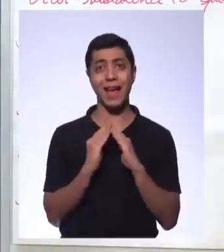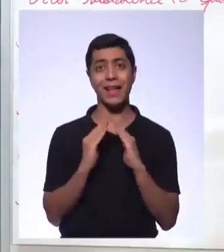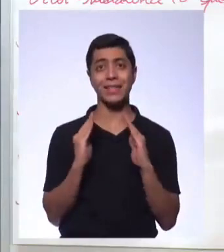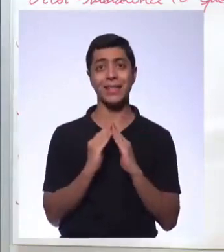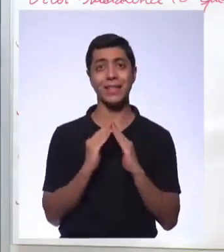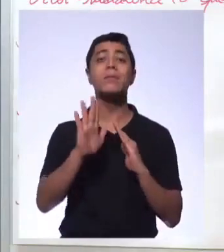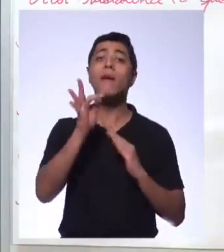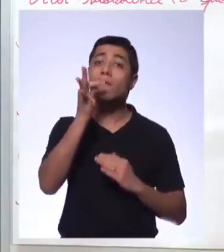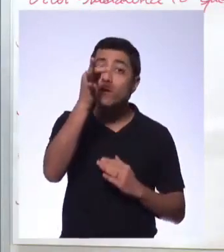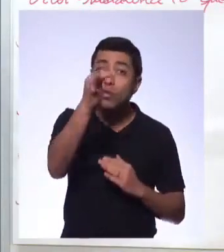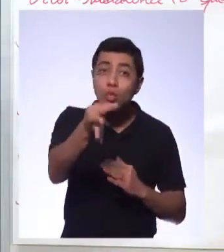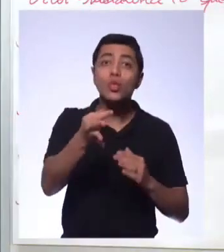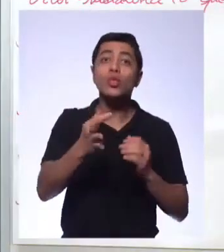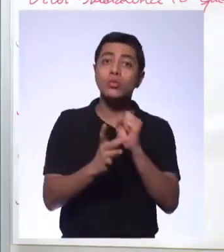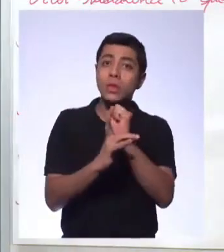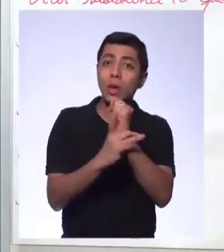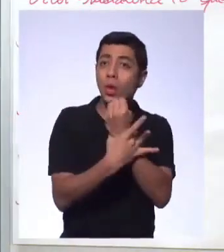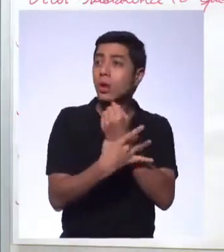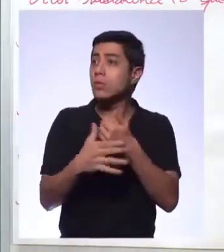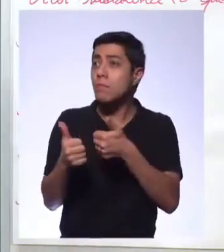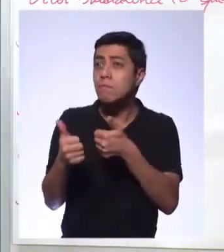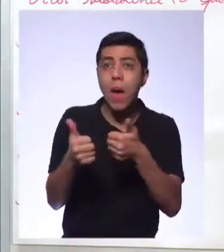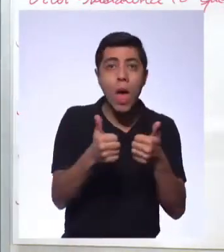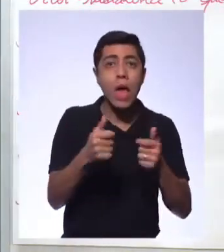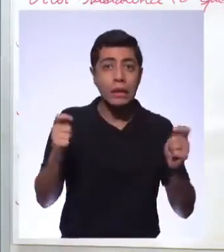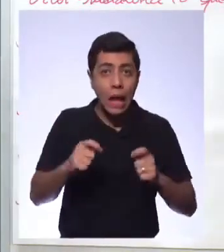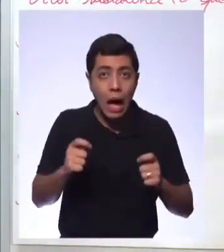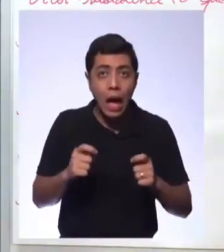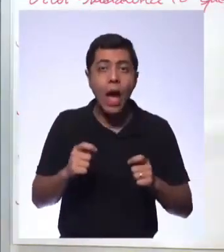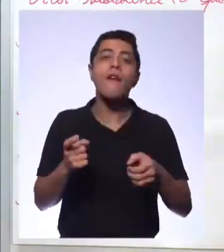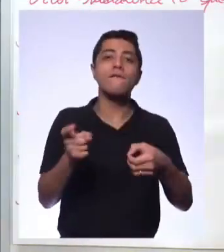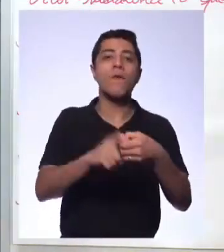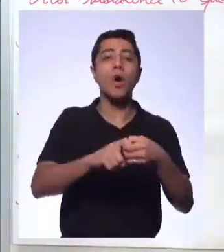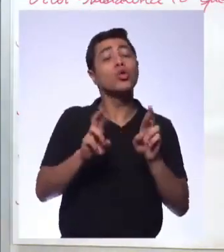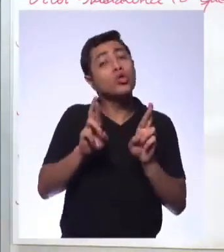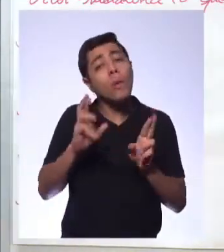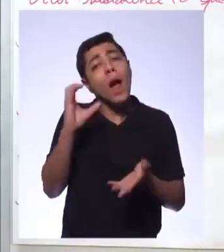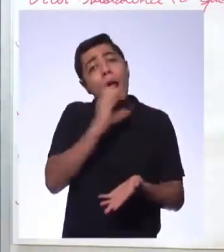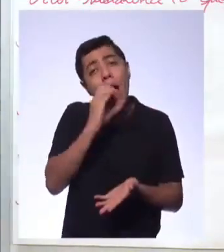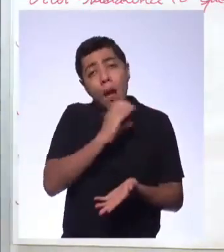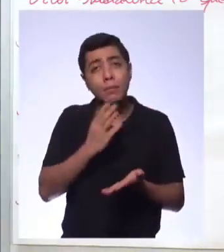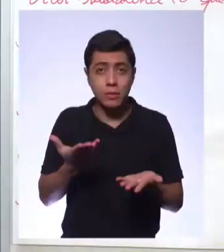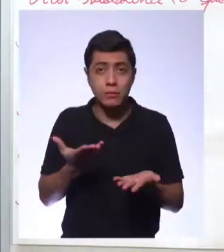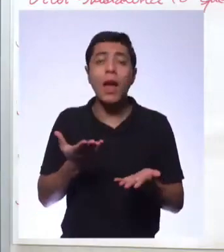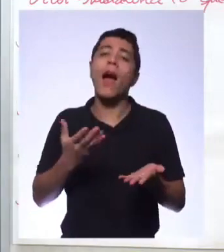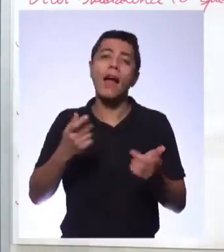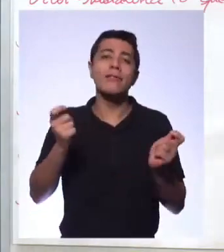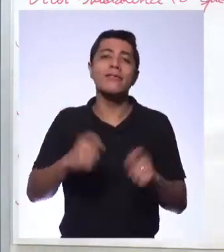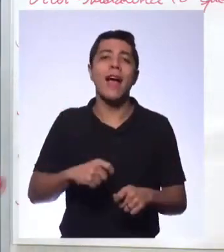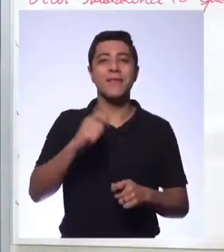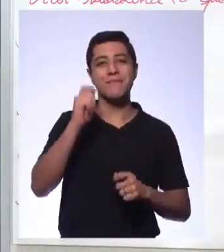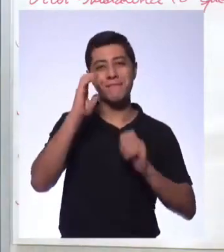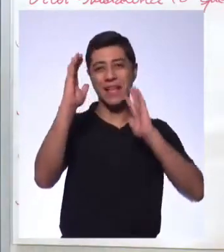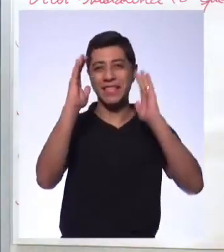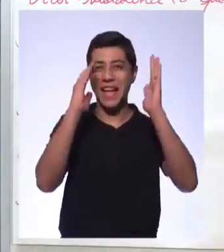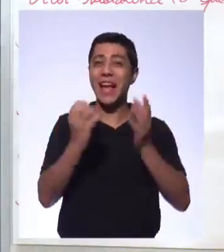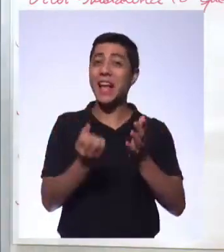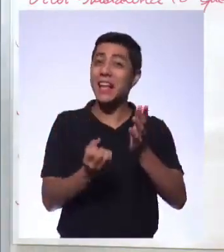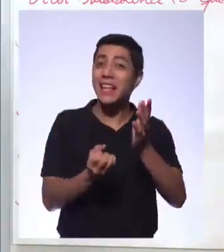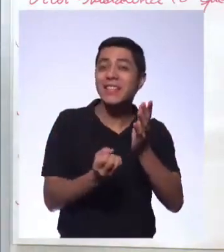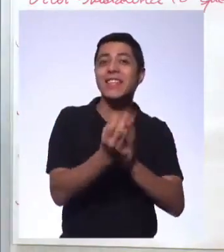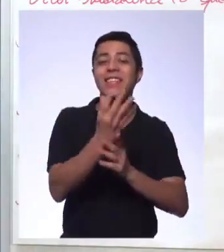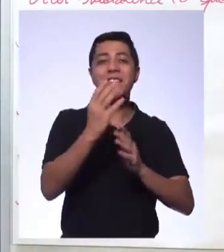para todos, né, esperemos que muito em breve, tá? Aí, então, a gente pode pensar em levar a termo. Por enquanto, a gente